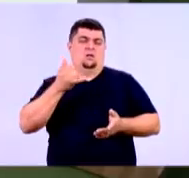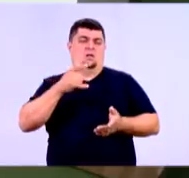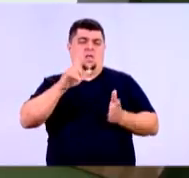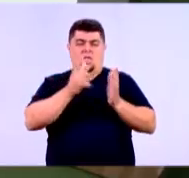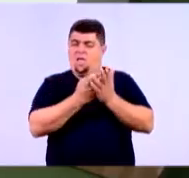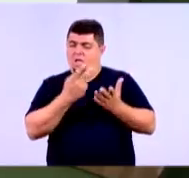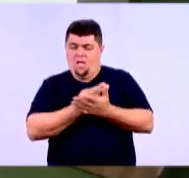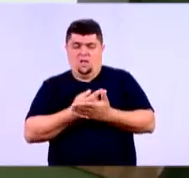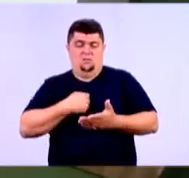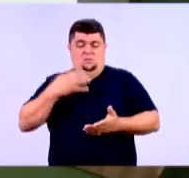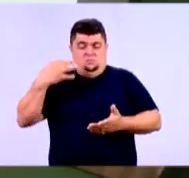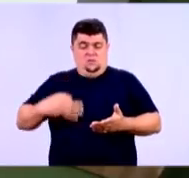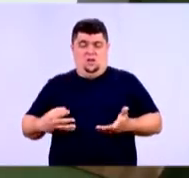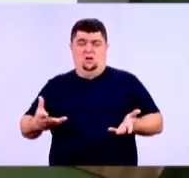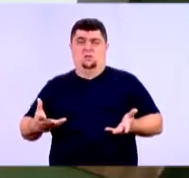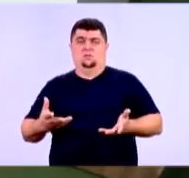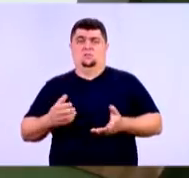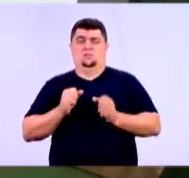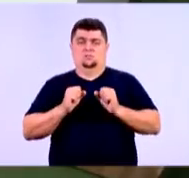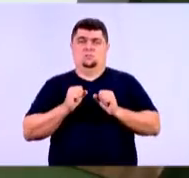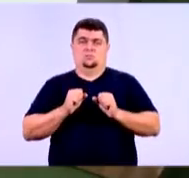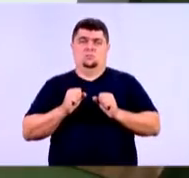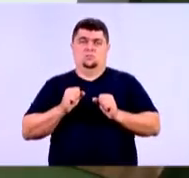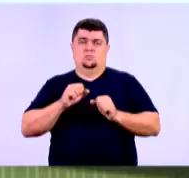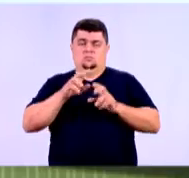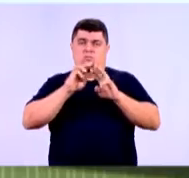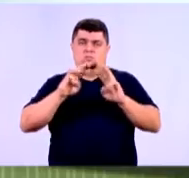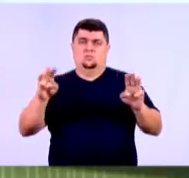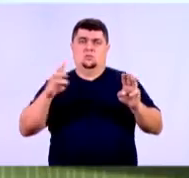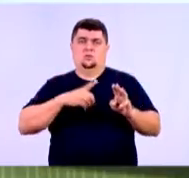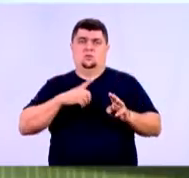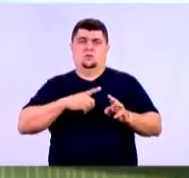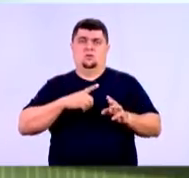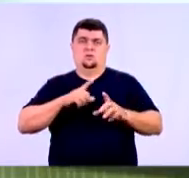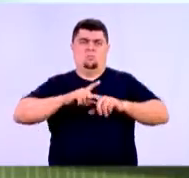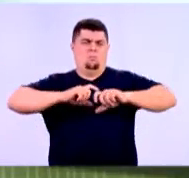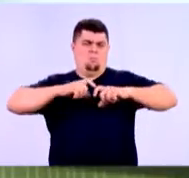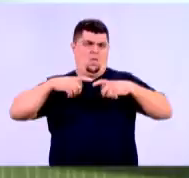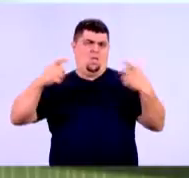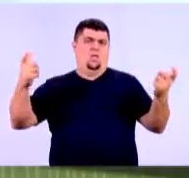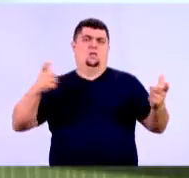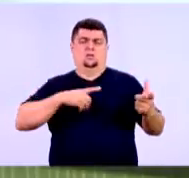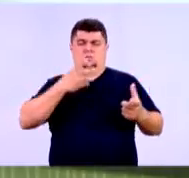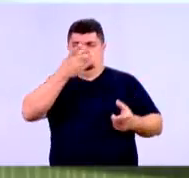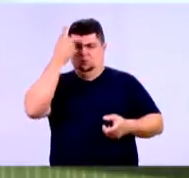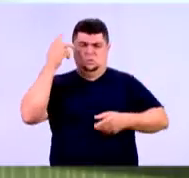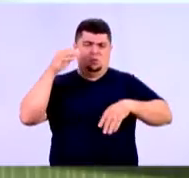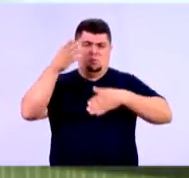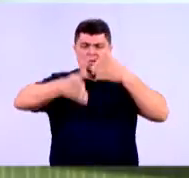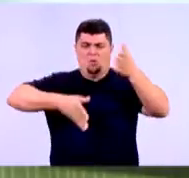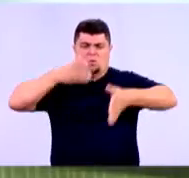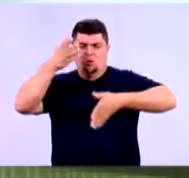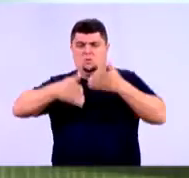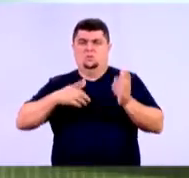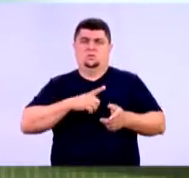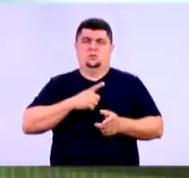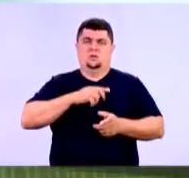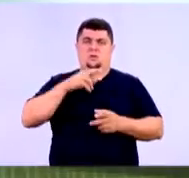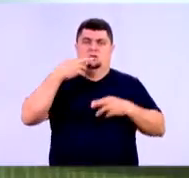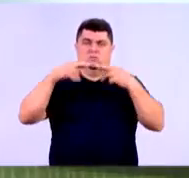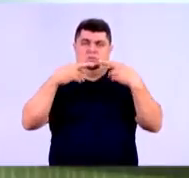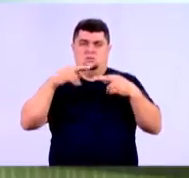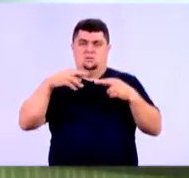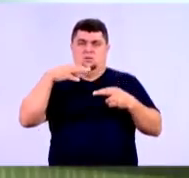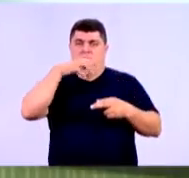pode usar o site que a professora está indicando. Esse site Reclama Aqui é um site muito grande, tem muita movimentação, e muitas vezes quando você faz uma reclamação